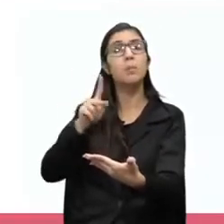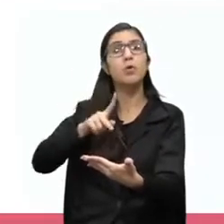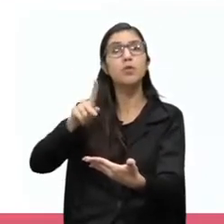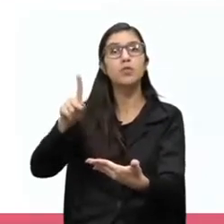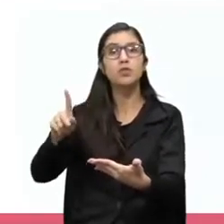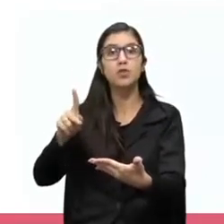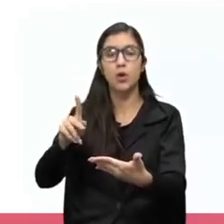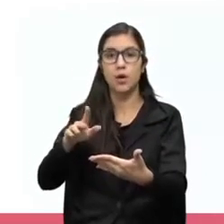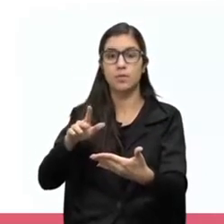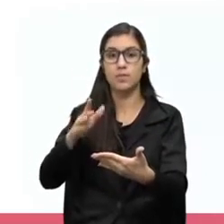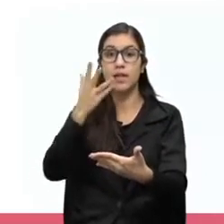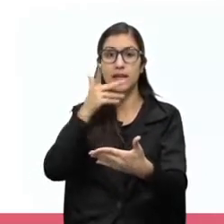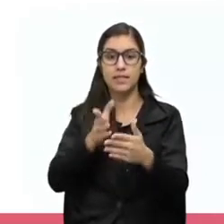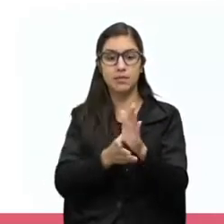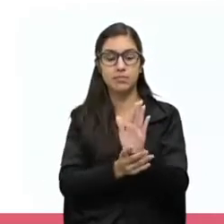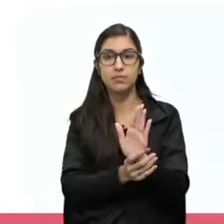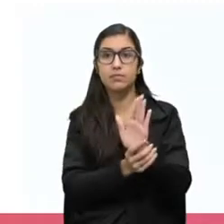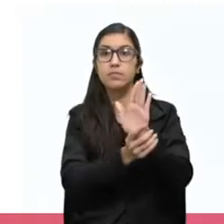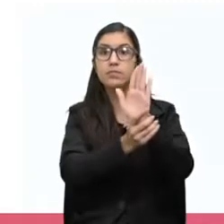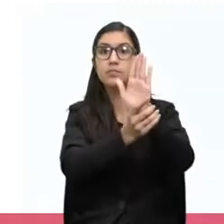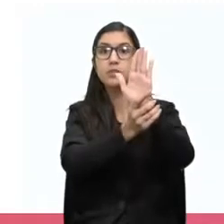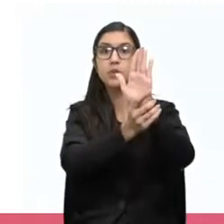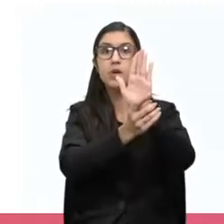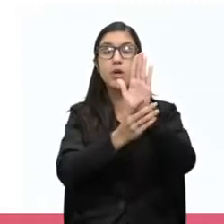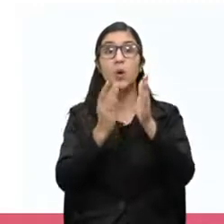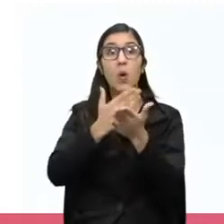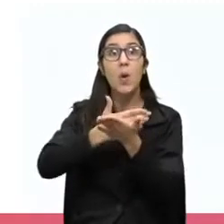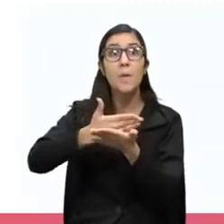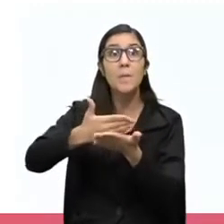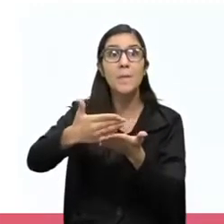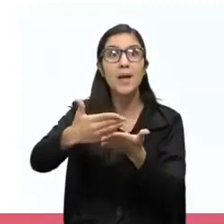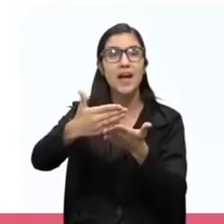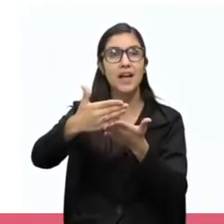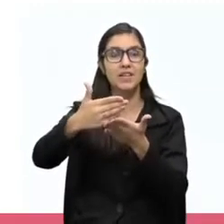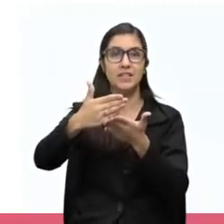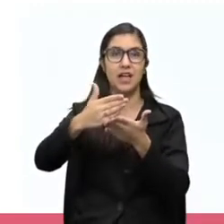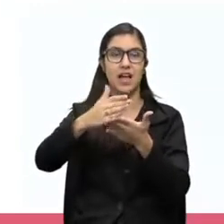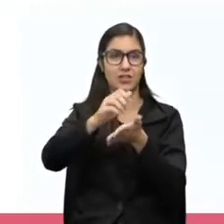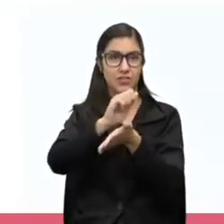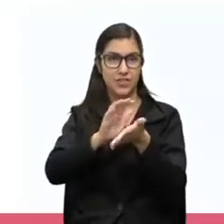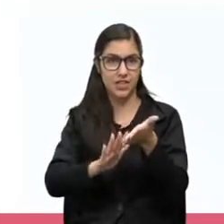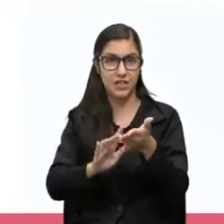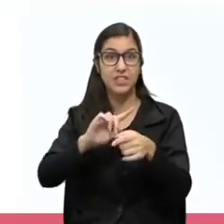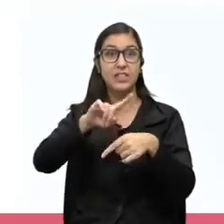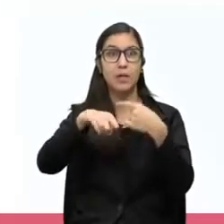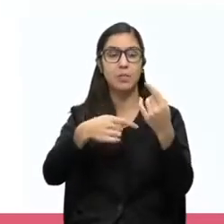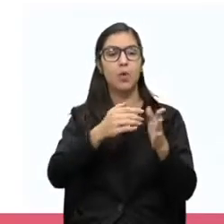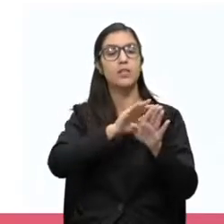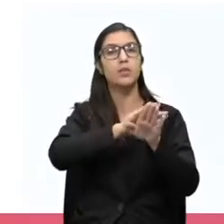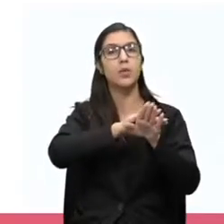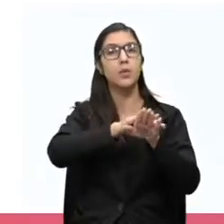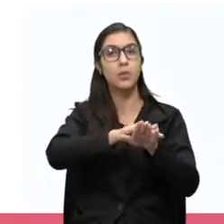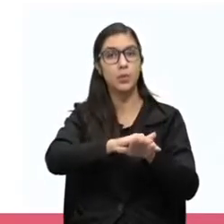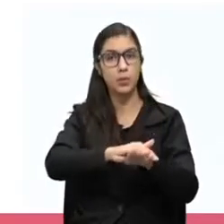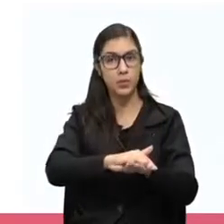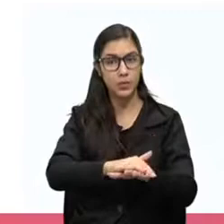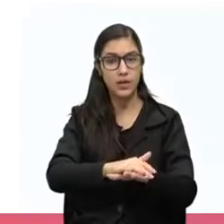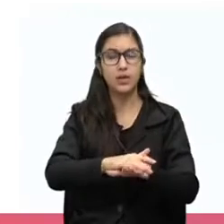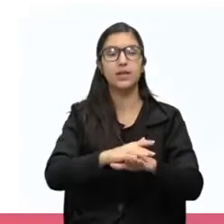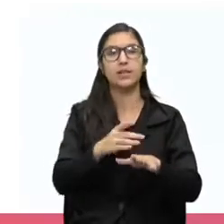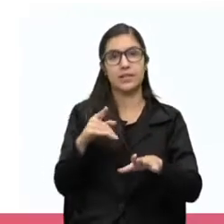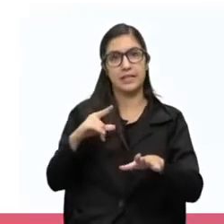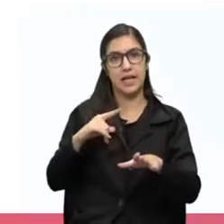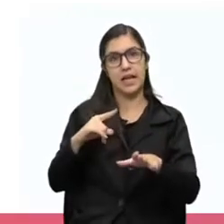levanta a mãozinha da criança quando vai começar uma atividade, certo? E depois, ele abaixa quando vai terminar